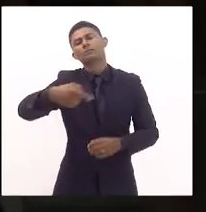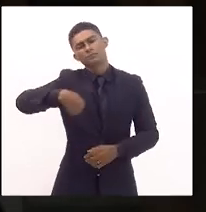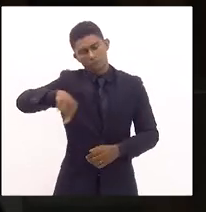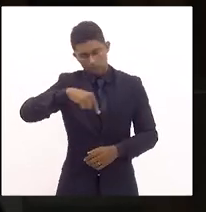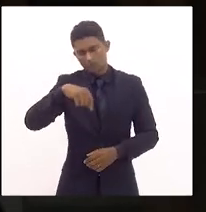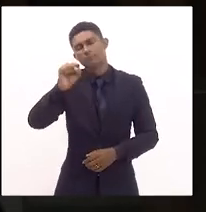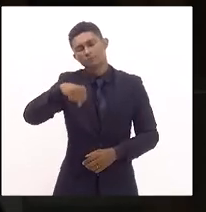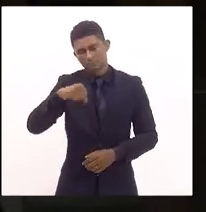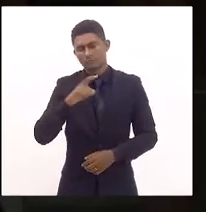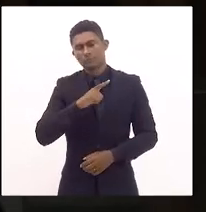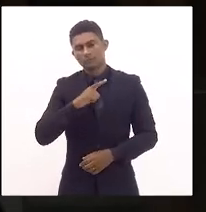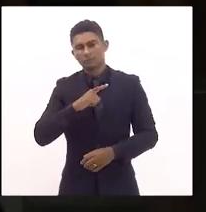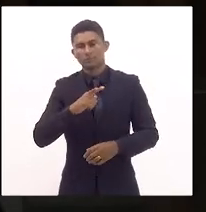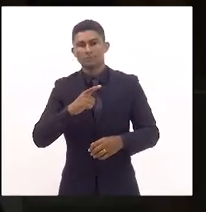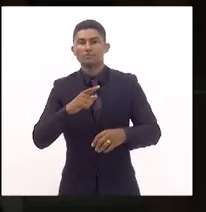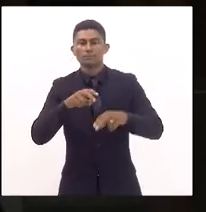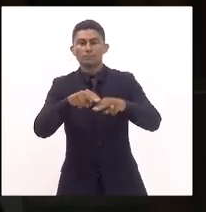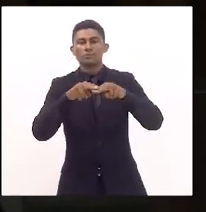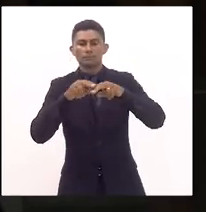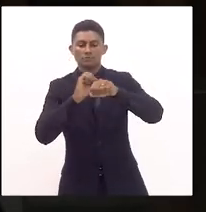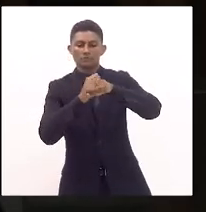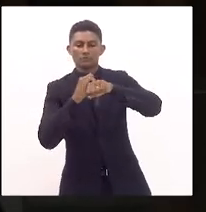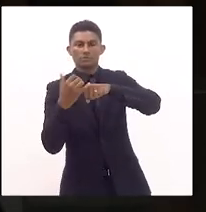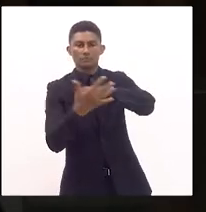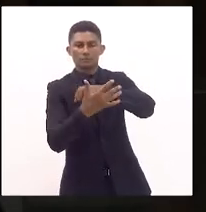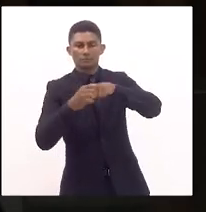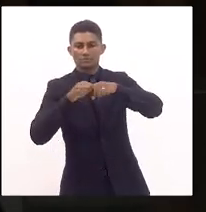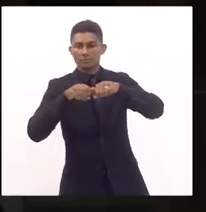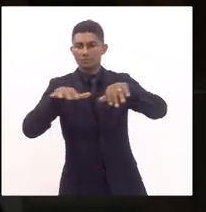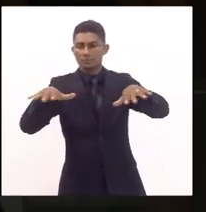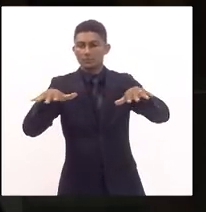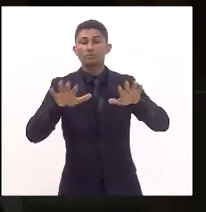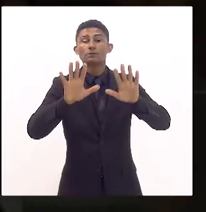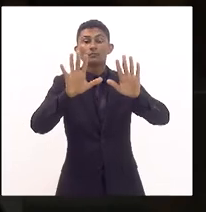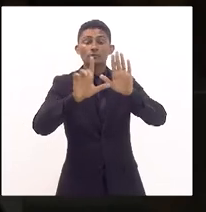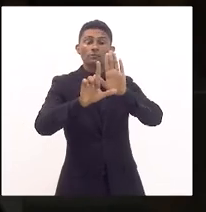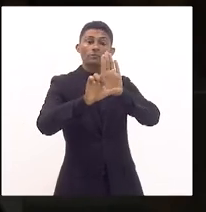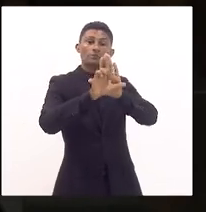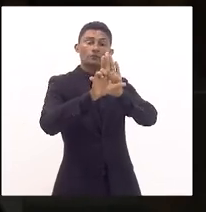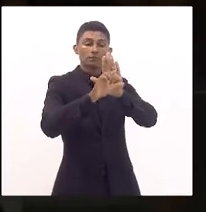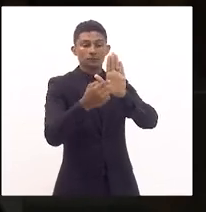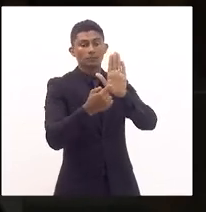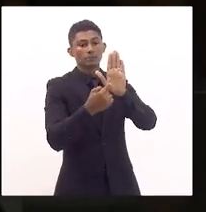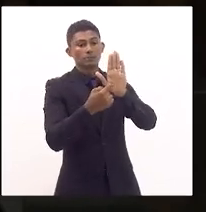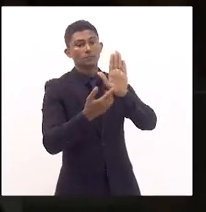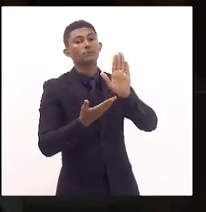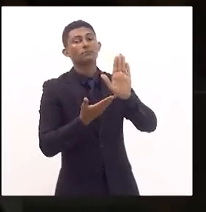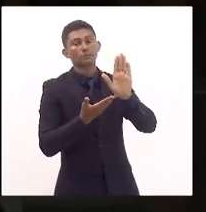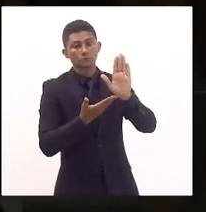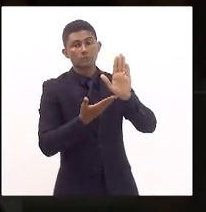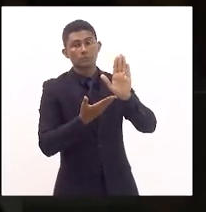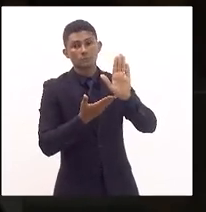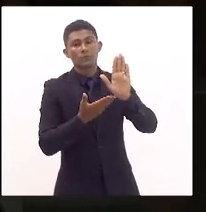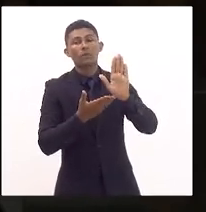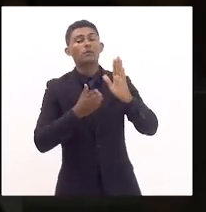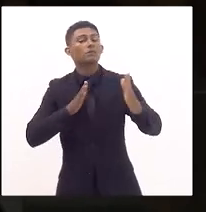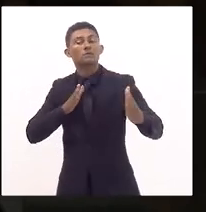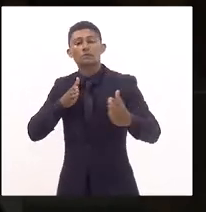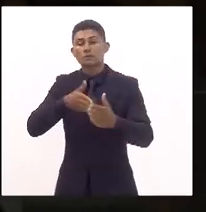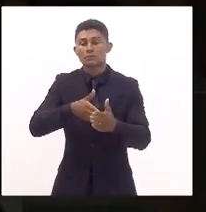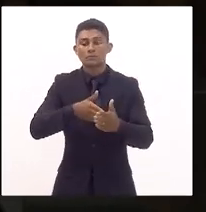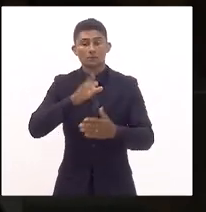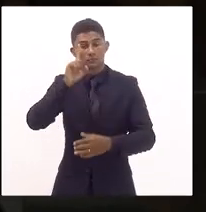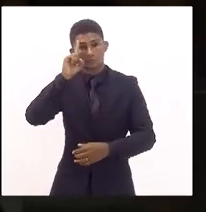da Covid, mas que, na legislação instituída, termina em 30 de